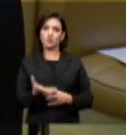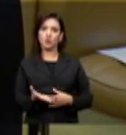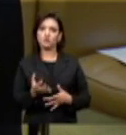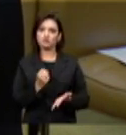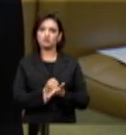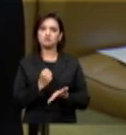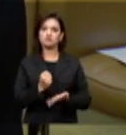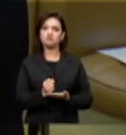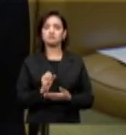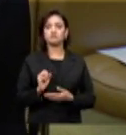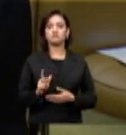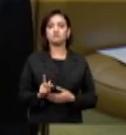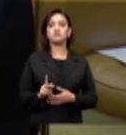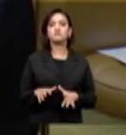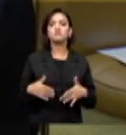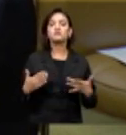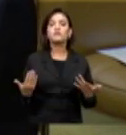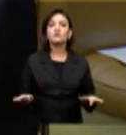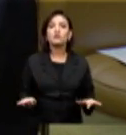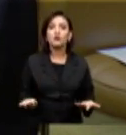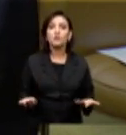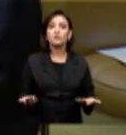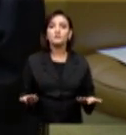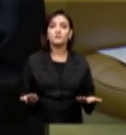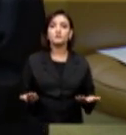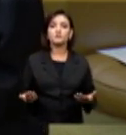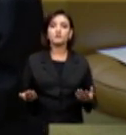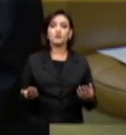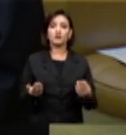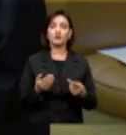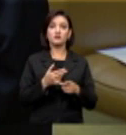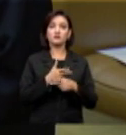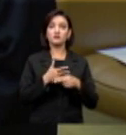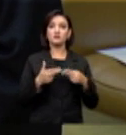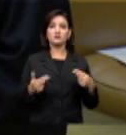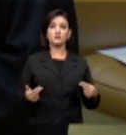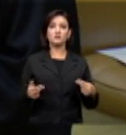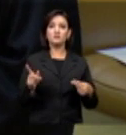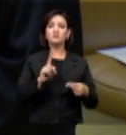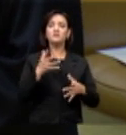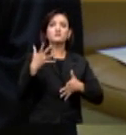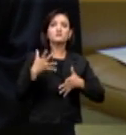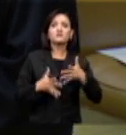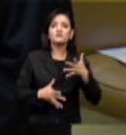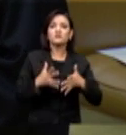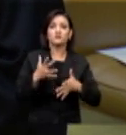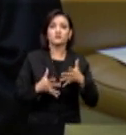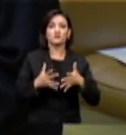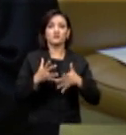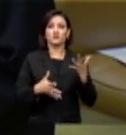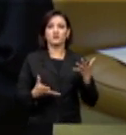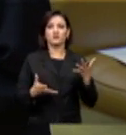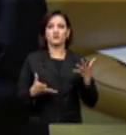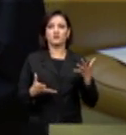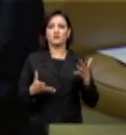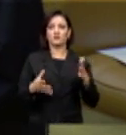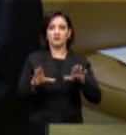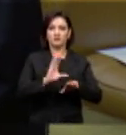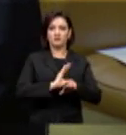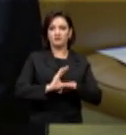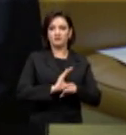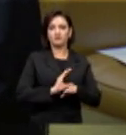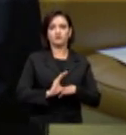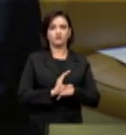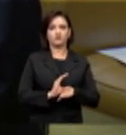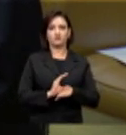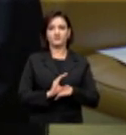Muito bem. Pois então que essas vantagens não ofendam a prescrição da Constituição do nosso país. sobretudo